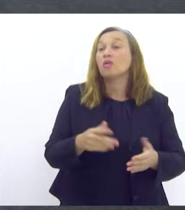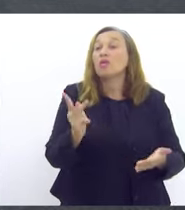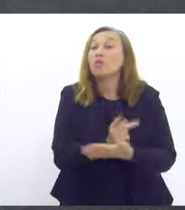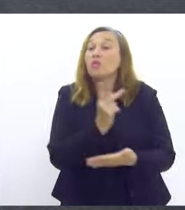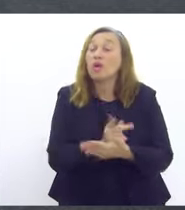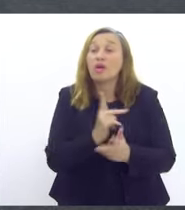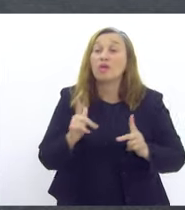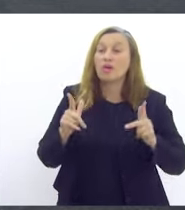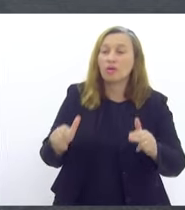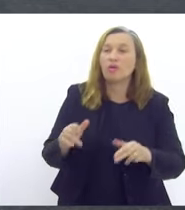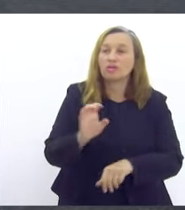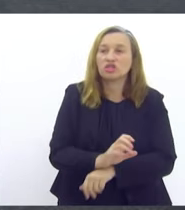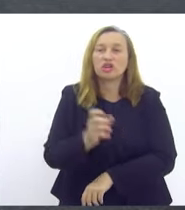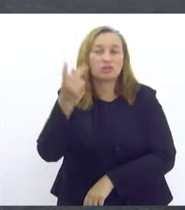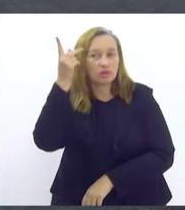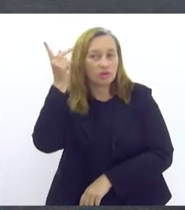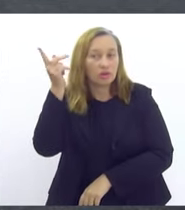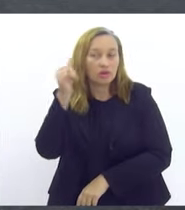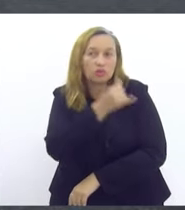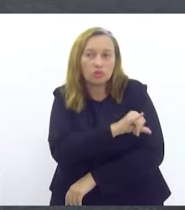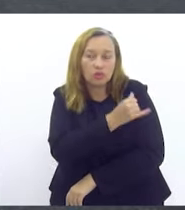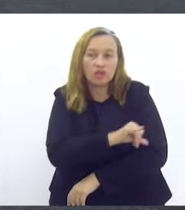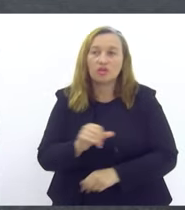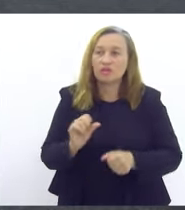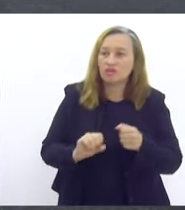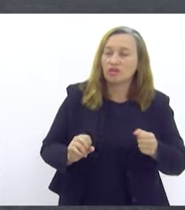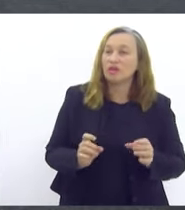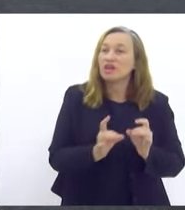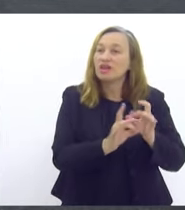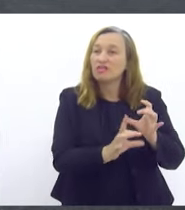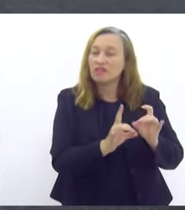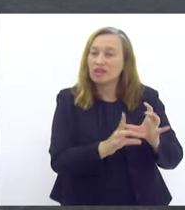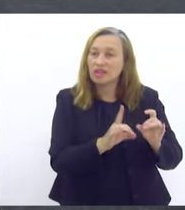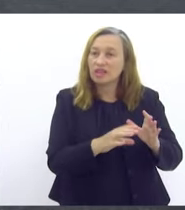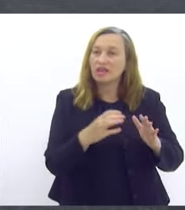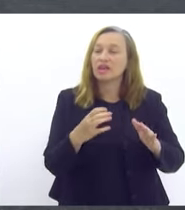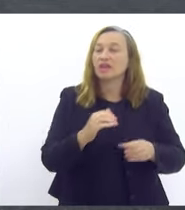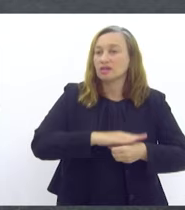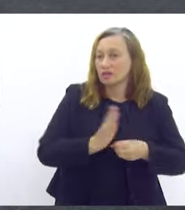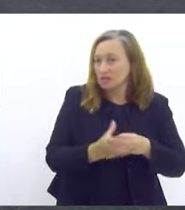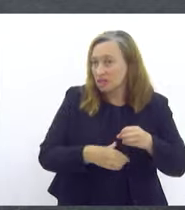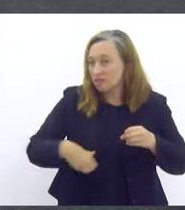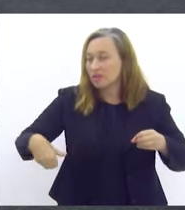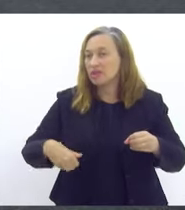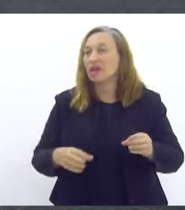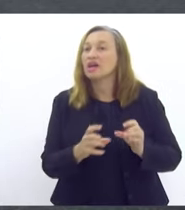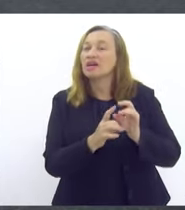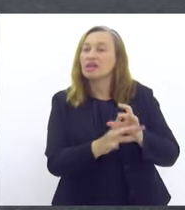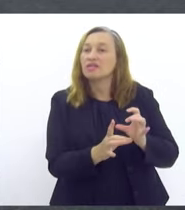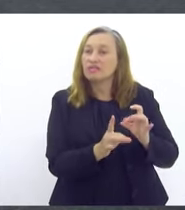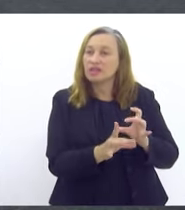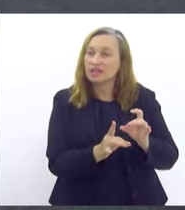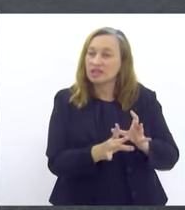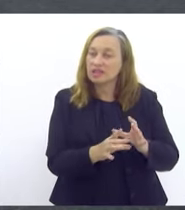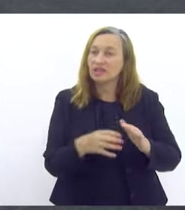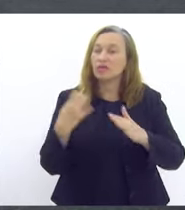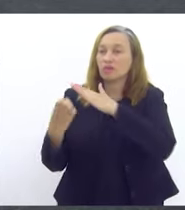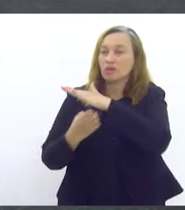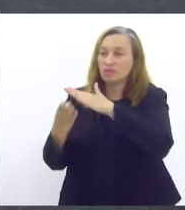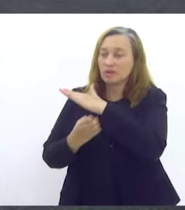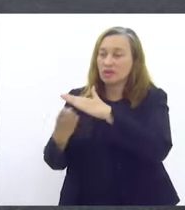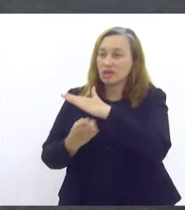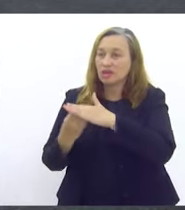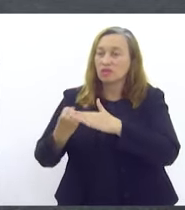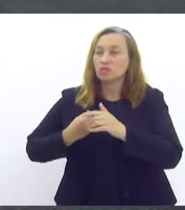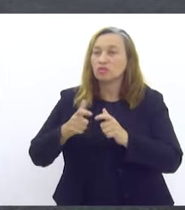erro que o Estado do Rio de Janeiro cometeu em privatizar o saneamento básico, em privatizar uma empresa que tem